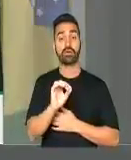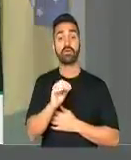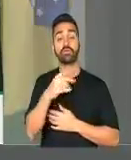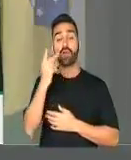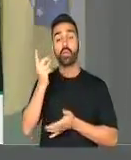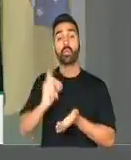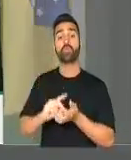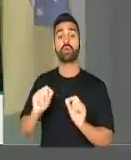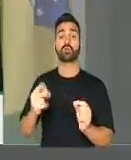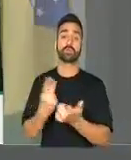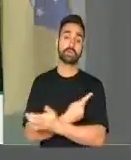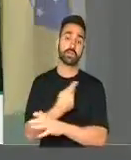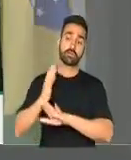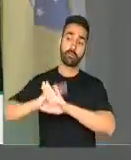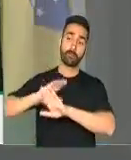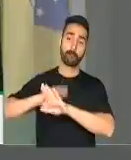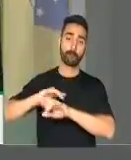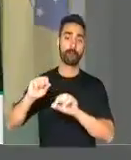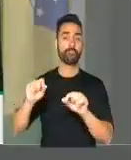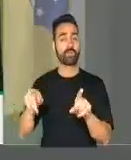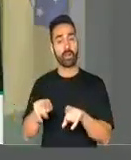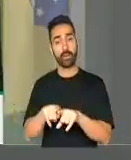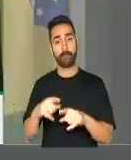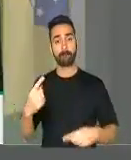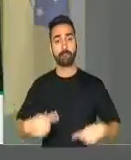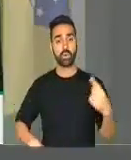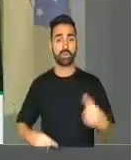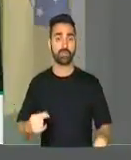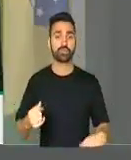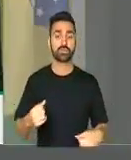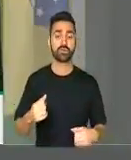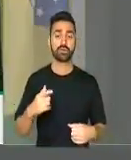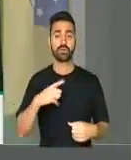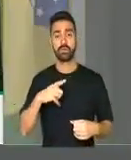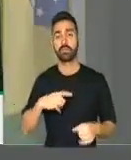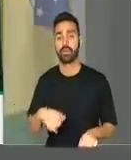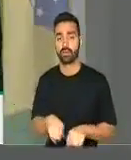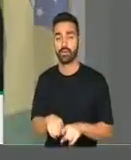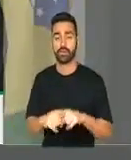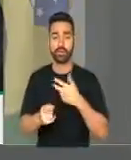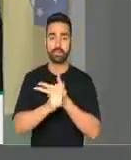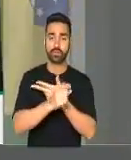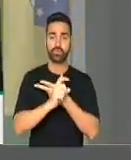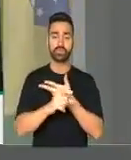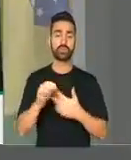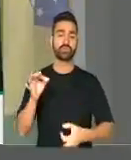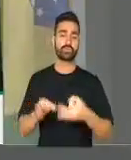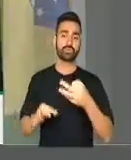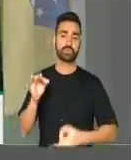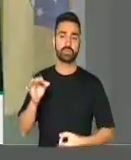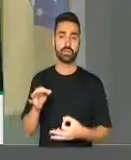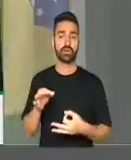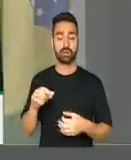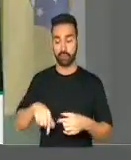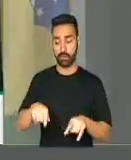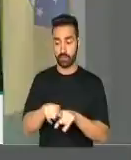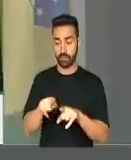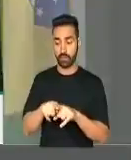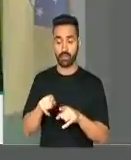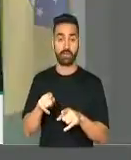acontecendo por trás nos bastidores da política e e passando aí pelo executivo pelo Judiciário aqui pelo